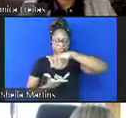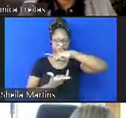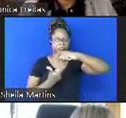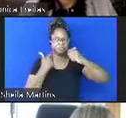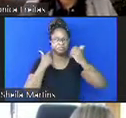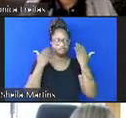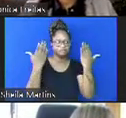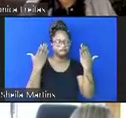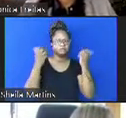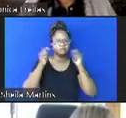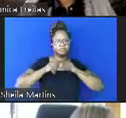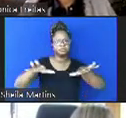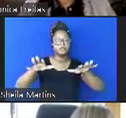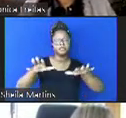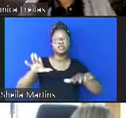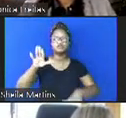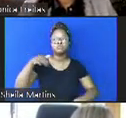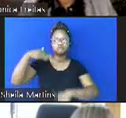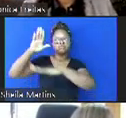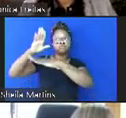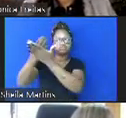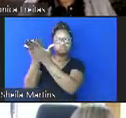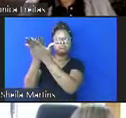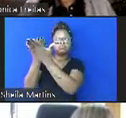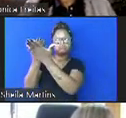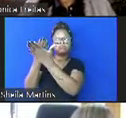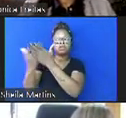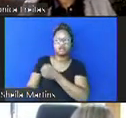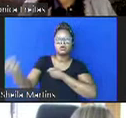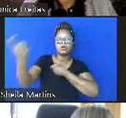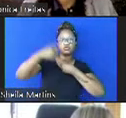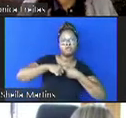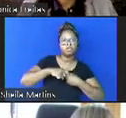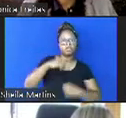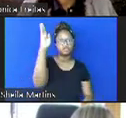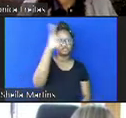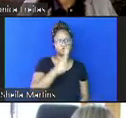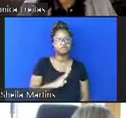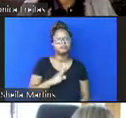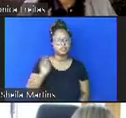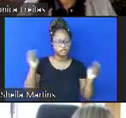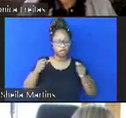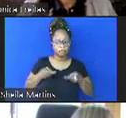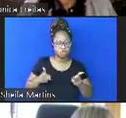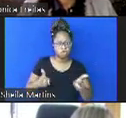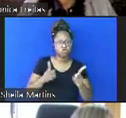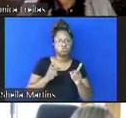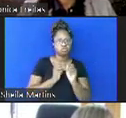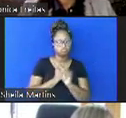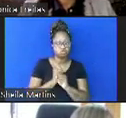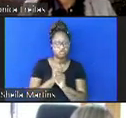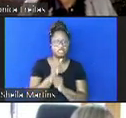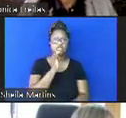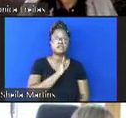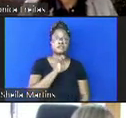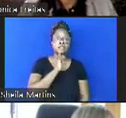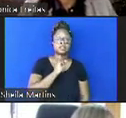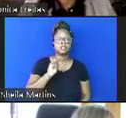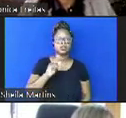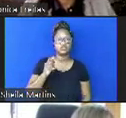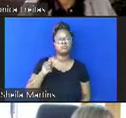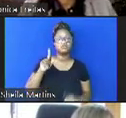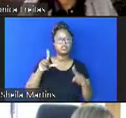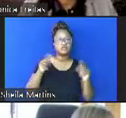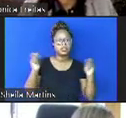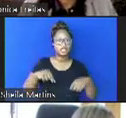que você retorna ao Brasil, você tem aí também a possibilidade de continuar aplicando para alguns auxílios, como, por exemplo, a Alumni